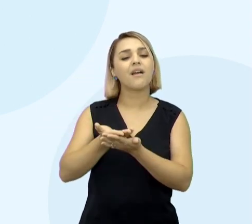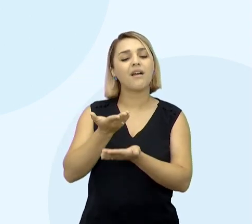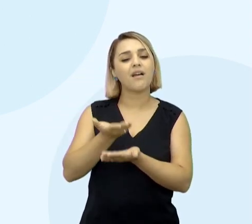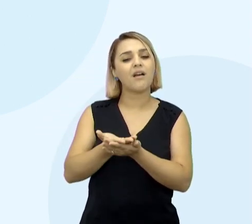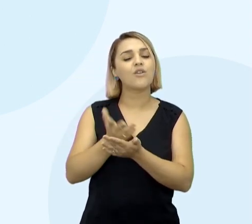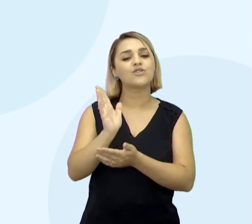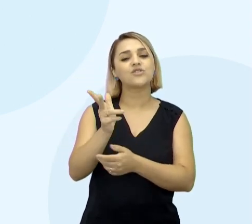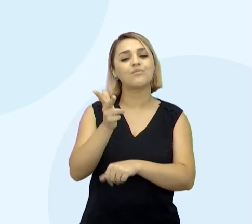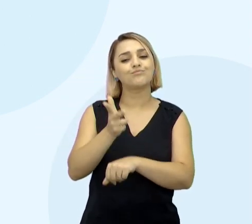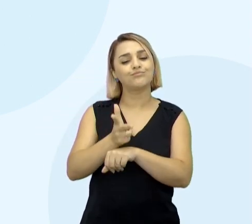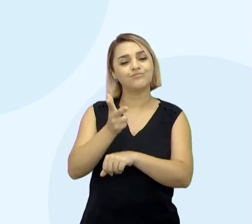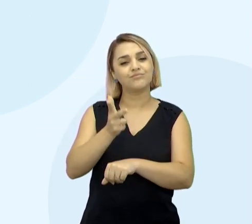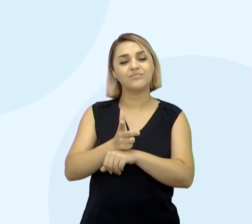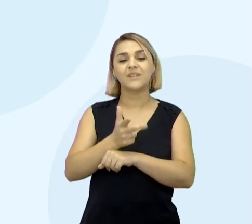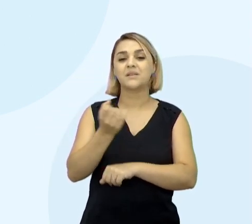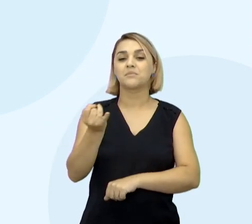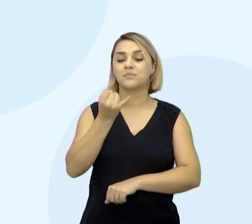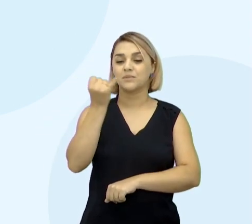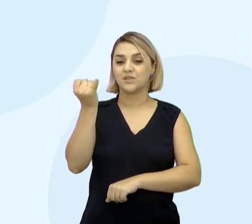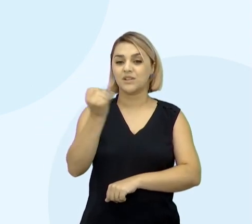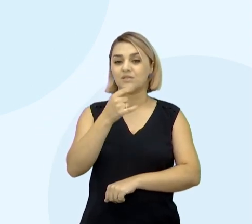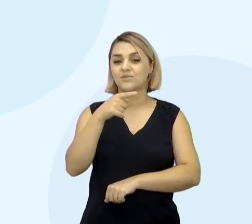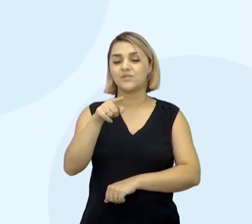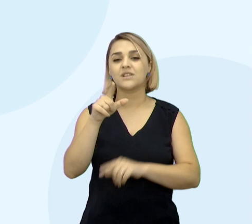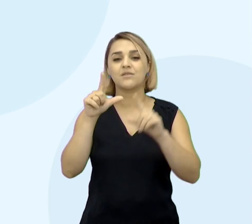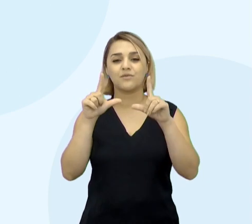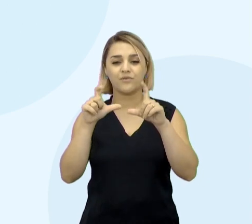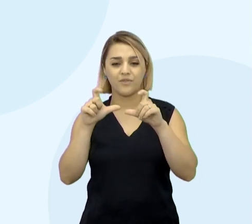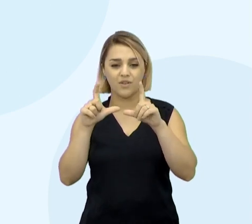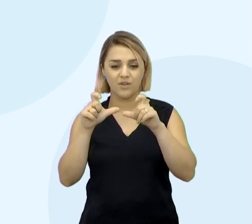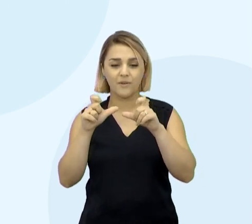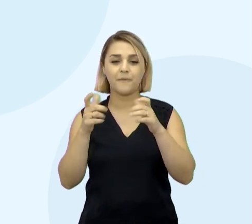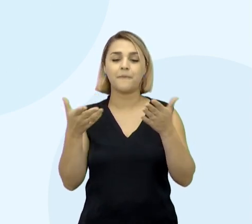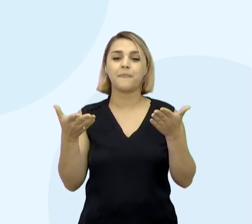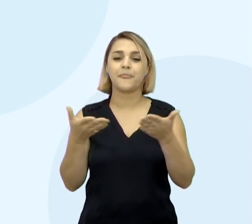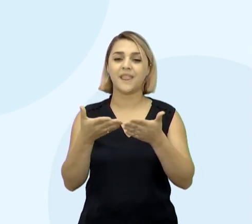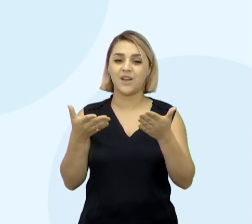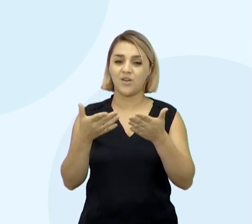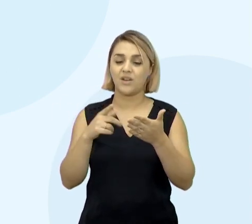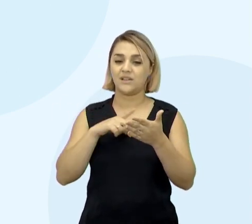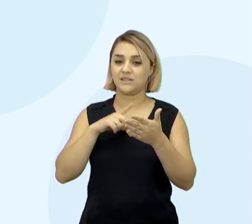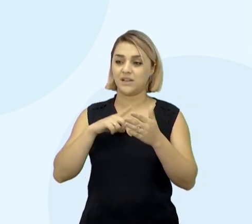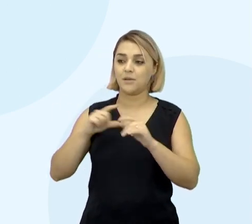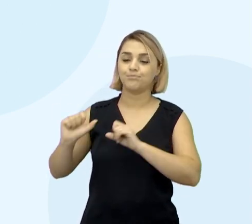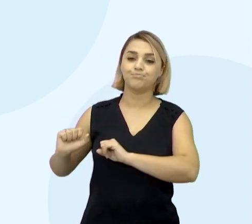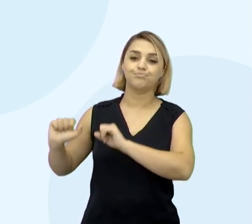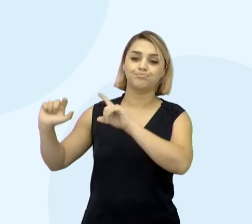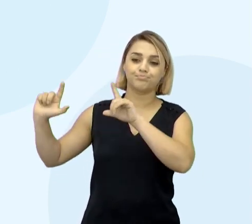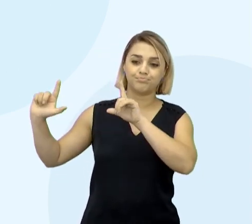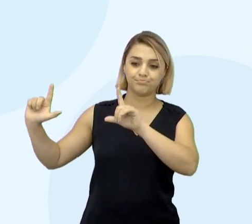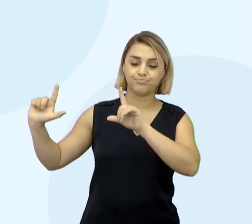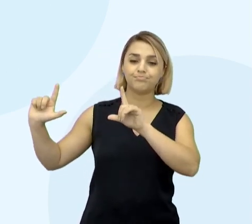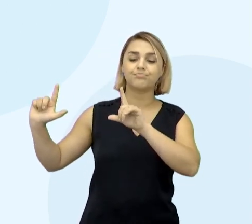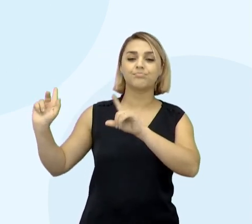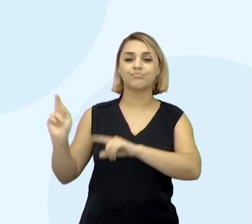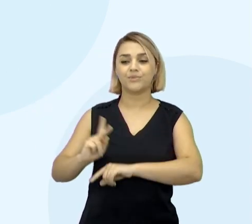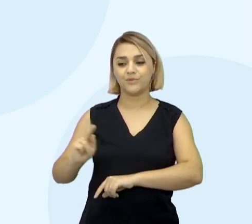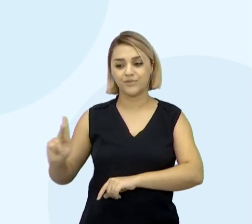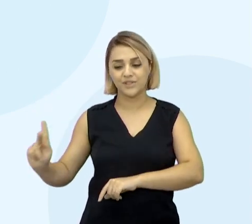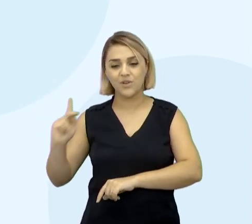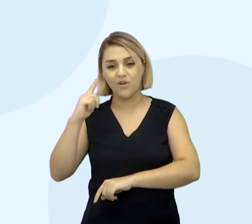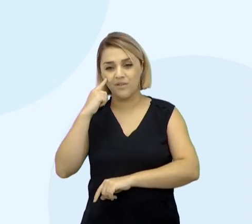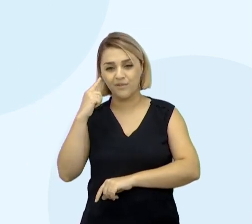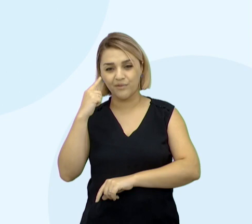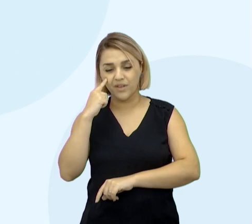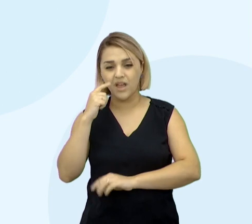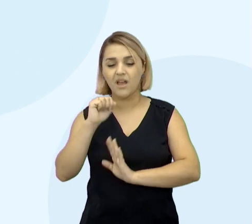foto. Então, esse é o exercício que agora é com vocês. Tem o mural da professora aí, então hoje a gente viu aí alguns exercícios envolvendo a